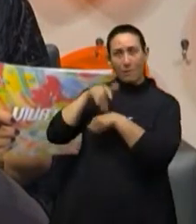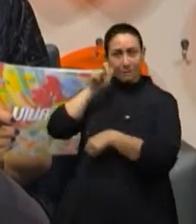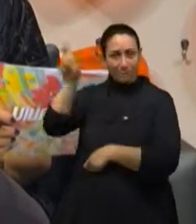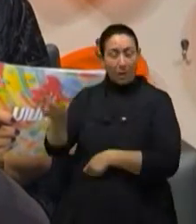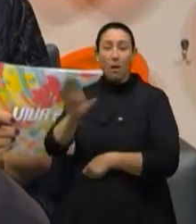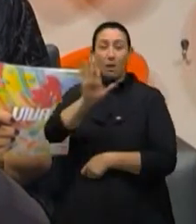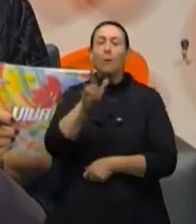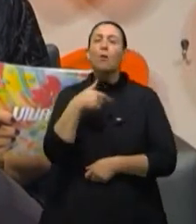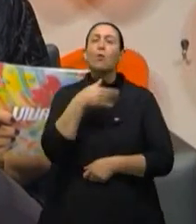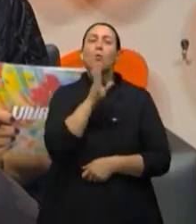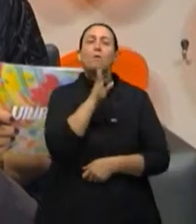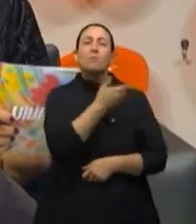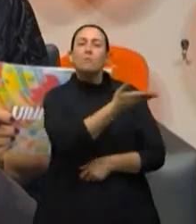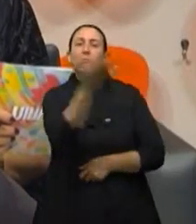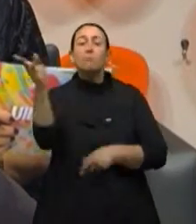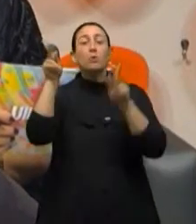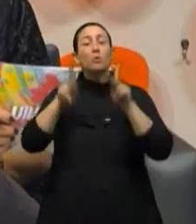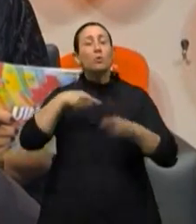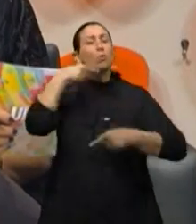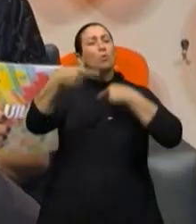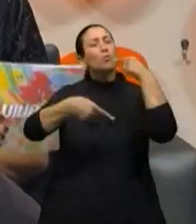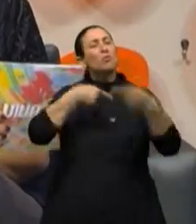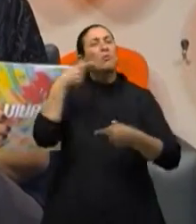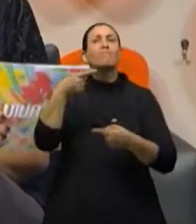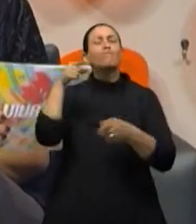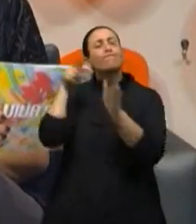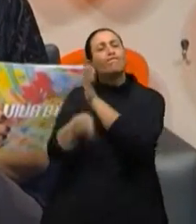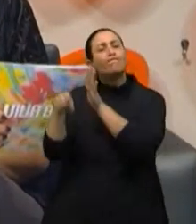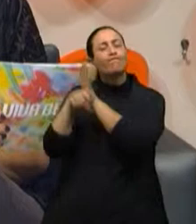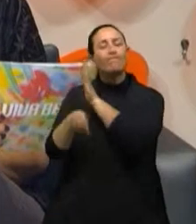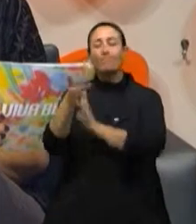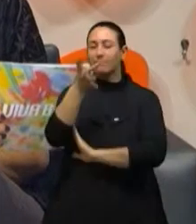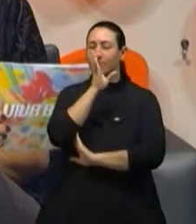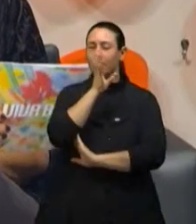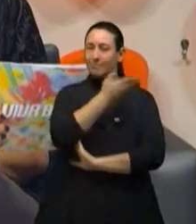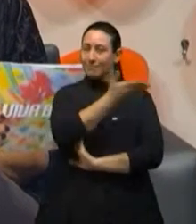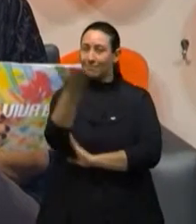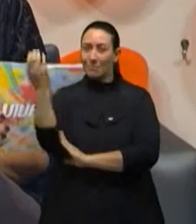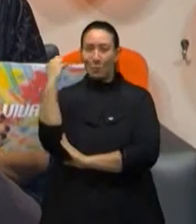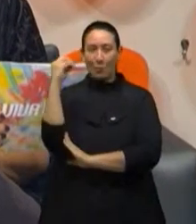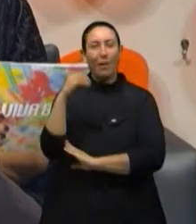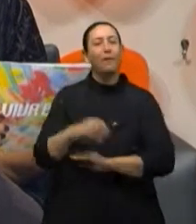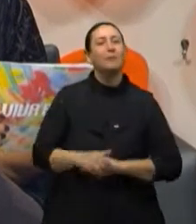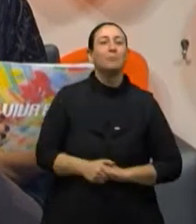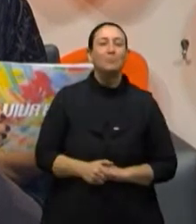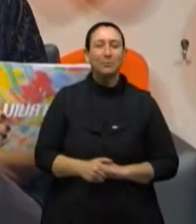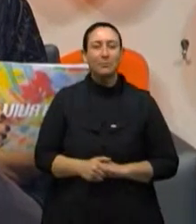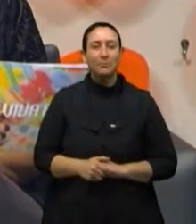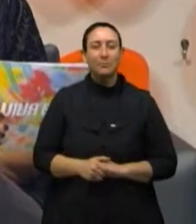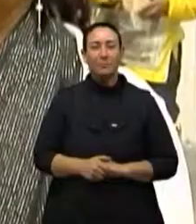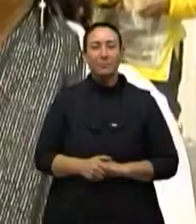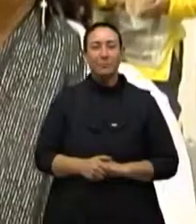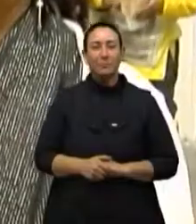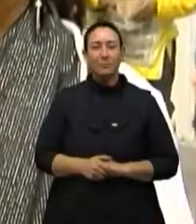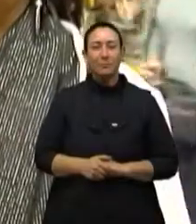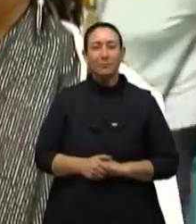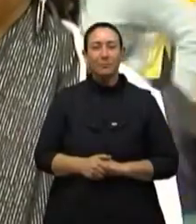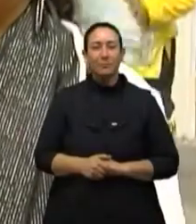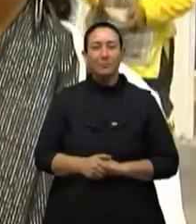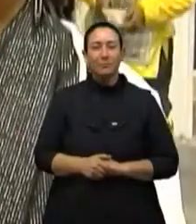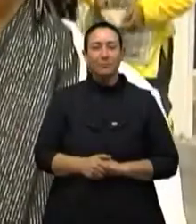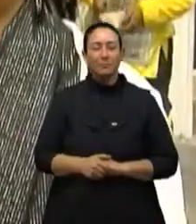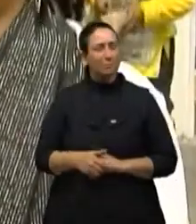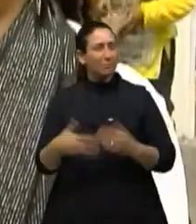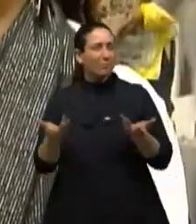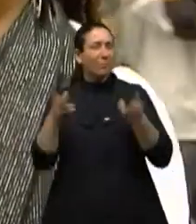algumas pessoas que a nossa produção encontrou pelas ruas da nossa Porto Alegre vamos lá a